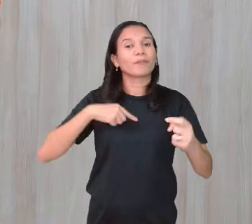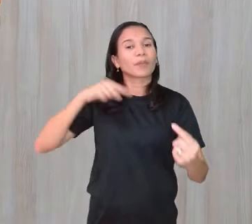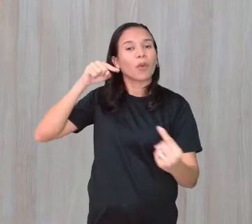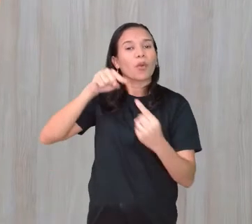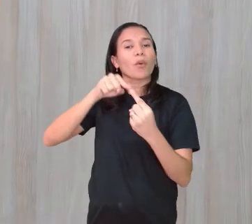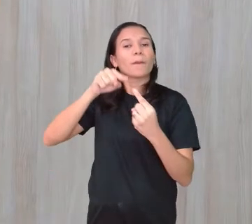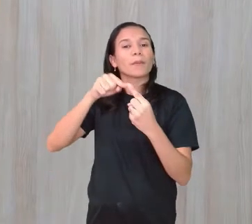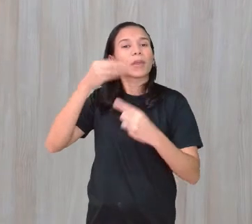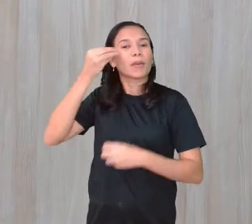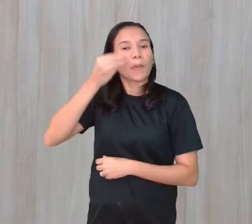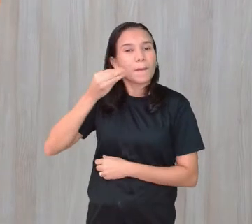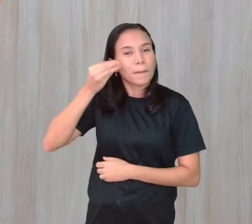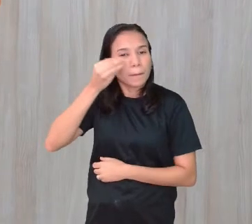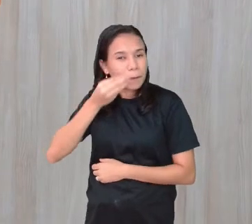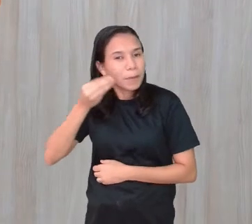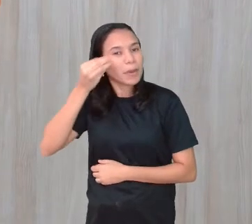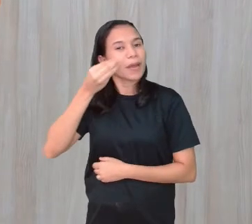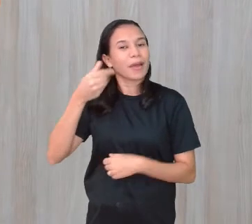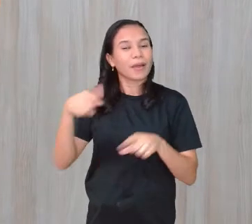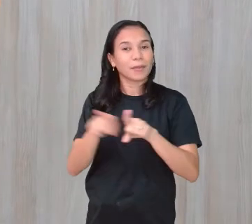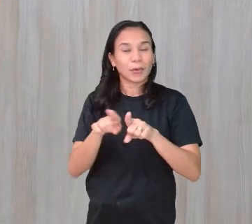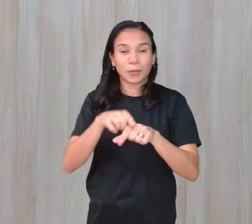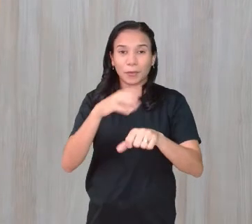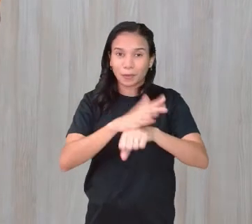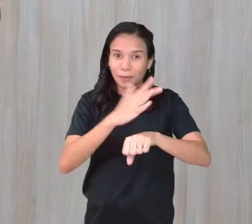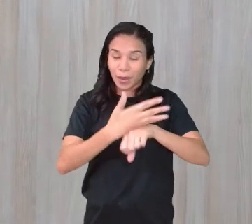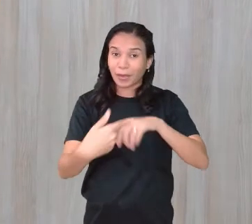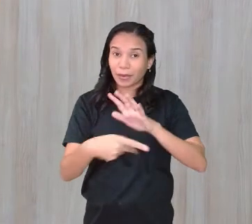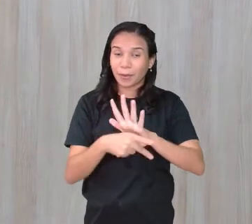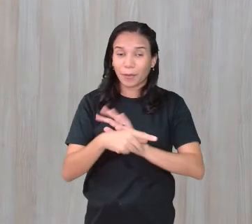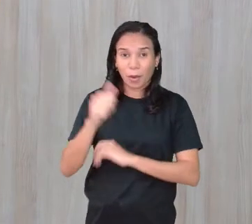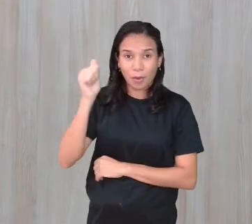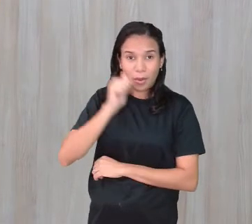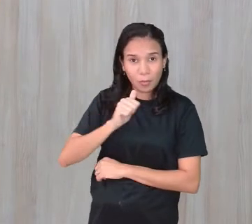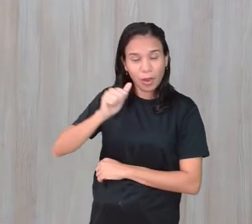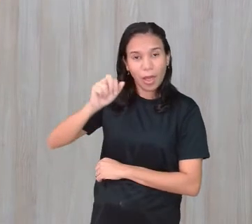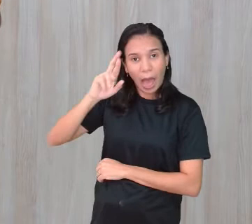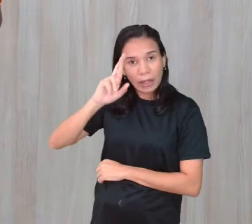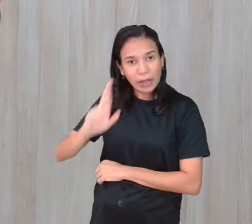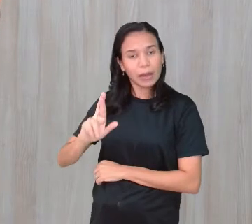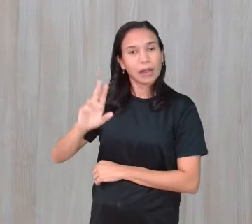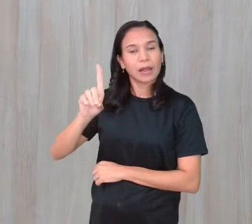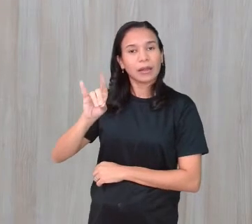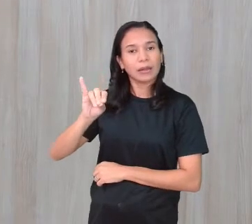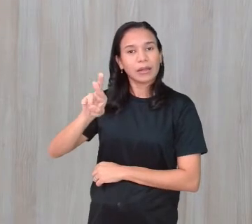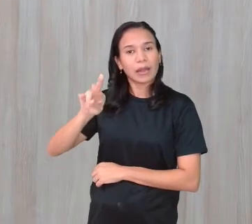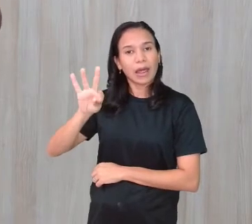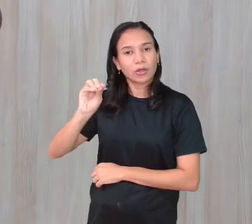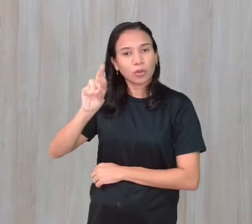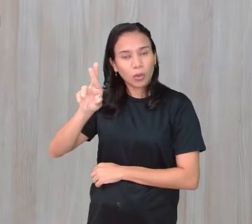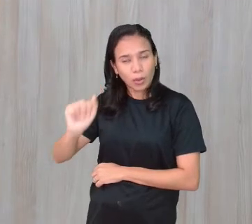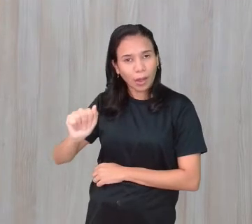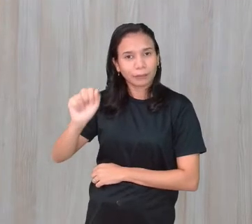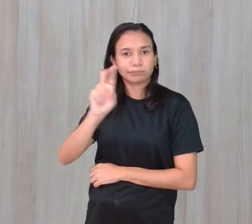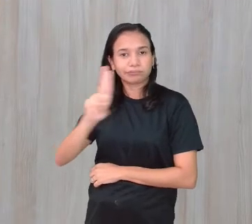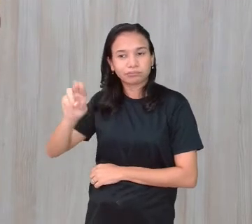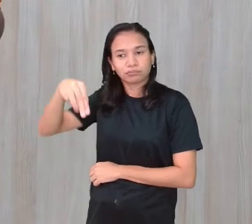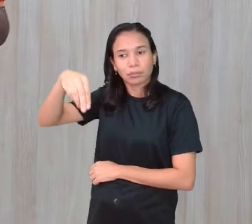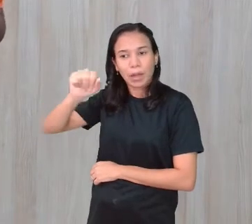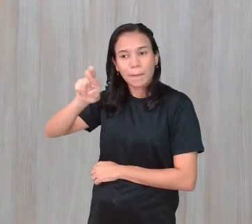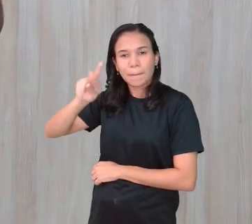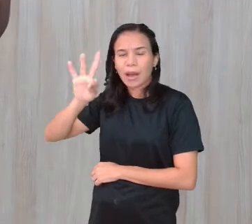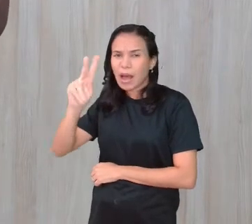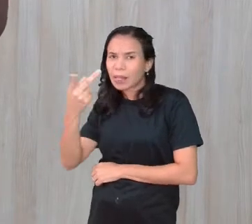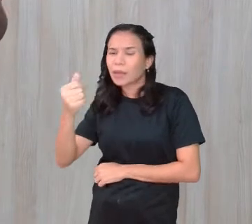as experiências, né, da diretora do espetáculo, então passa muito por um recorte biográfico,